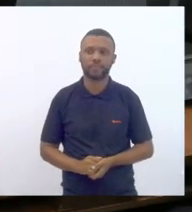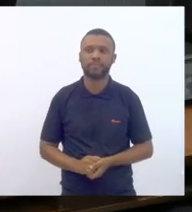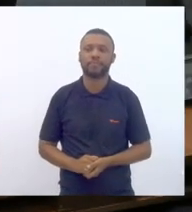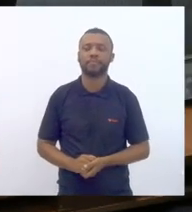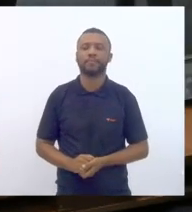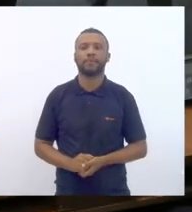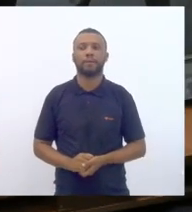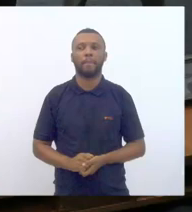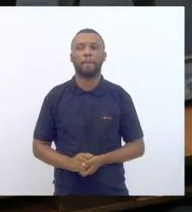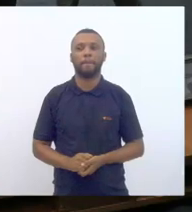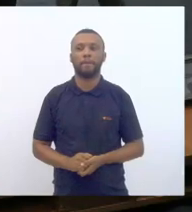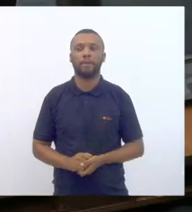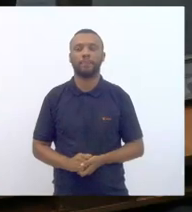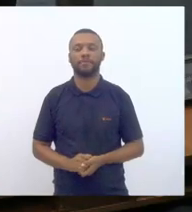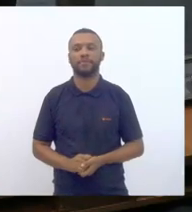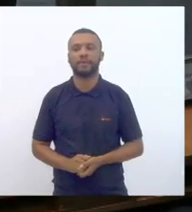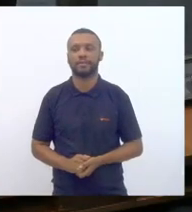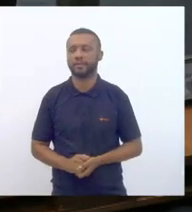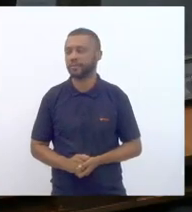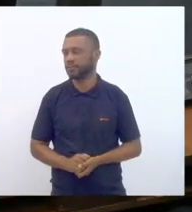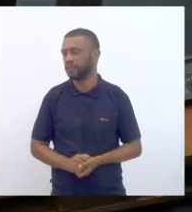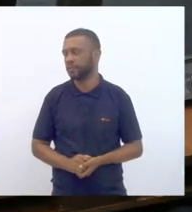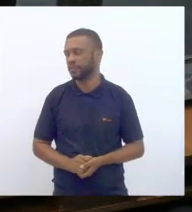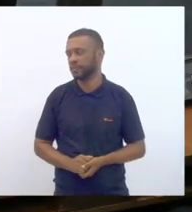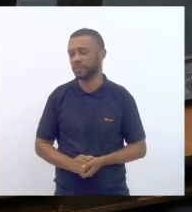André, fala com o André lá.